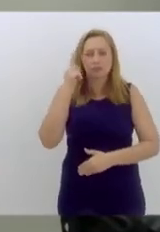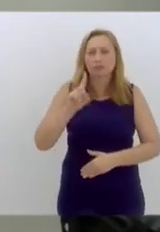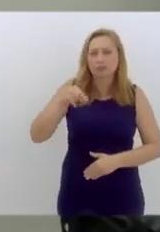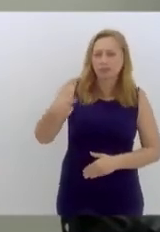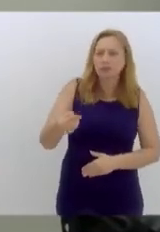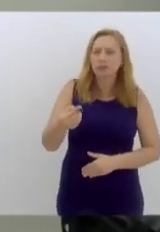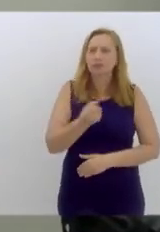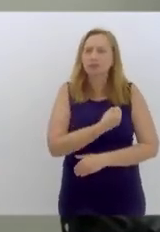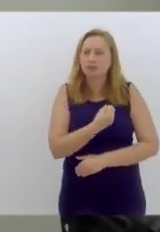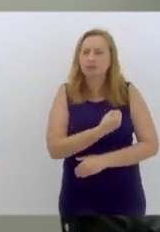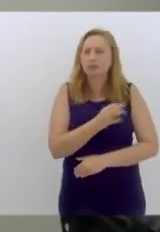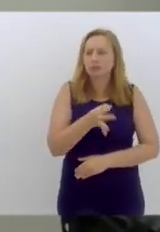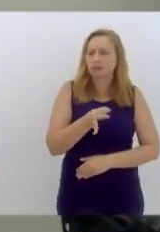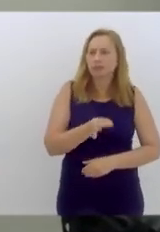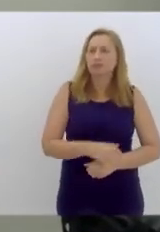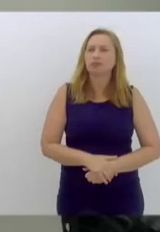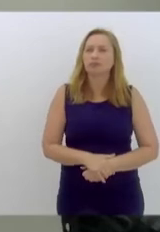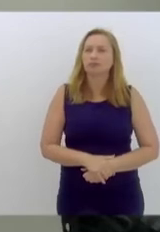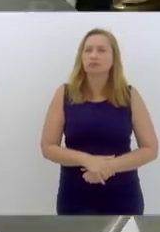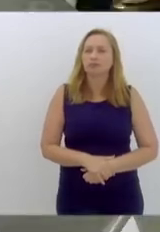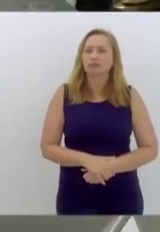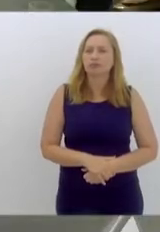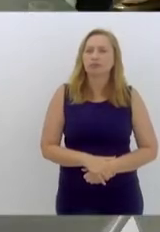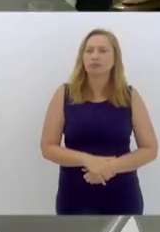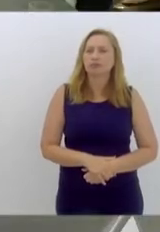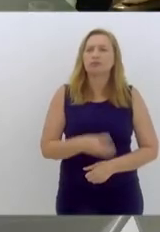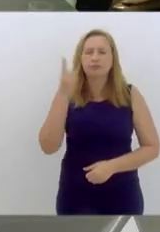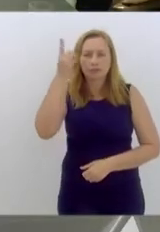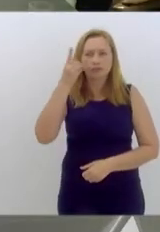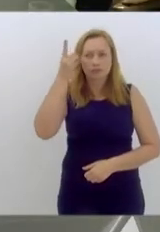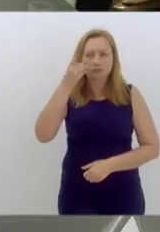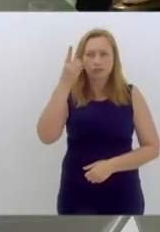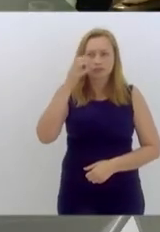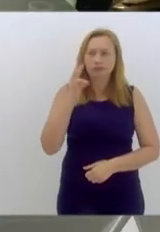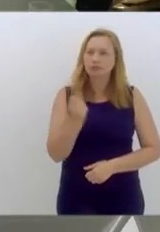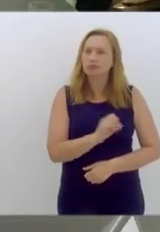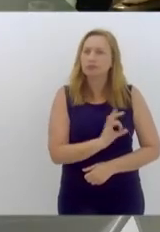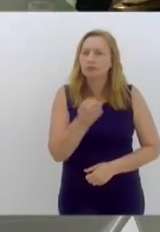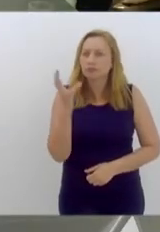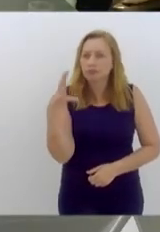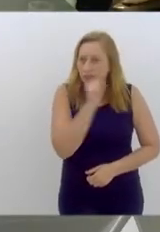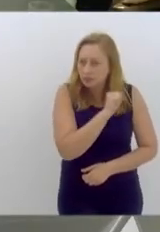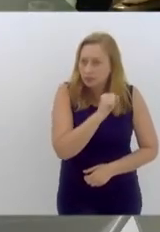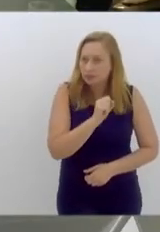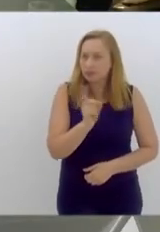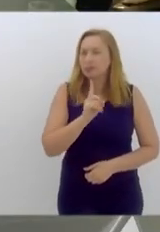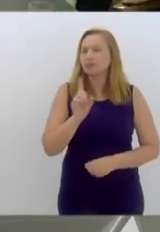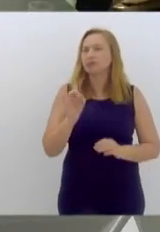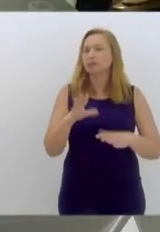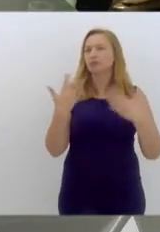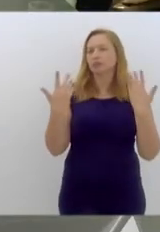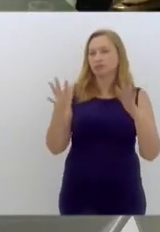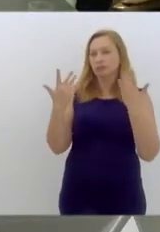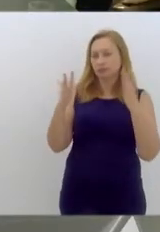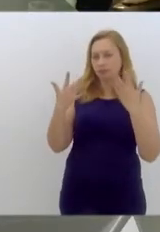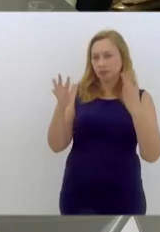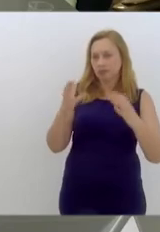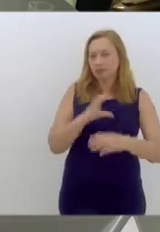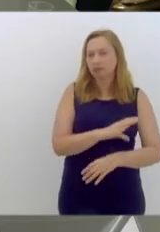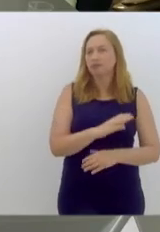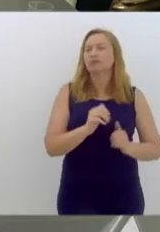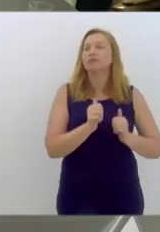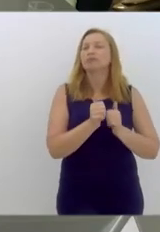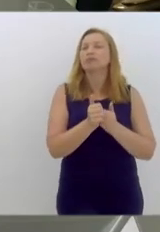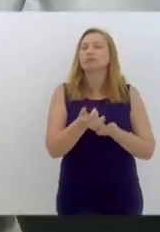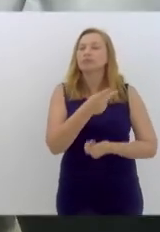em números propriamente ditos. Assim. Deputada Marta Rocha. Não, rapidamente, não só elogiar a condução do